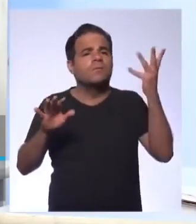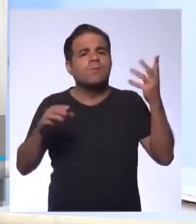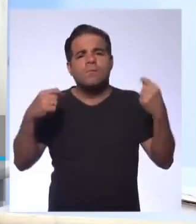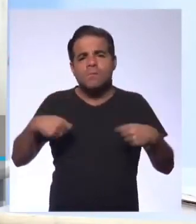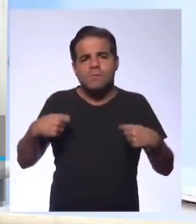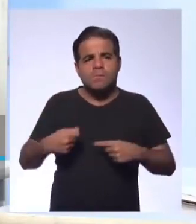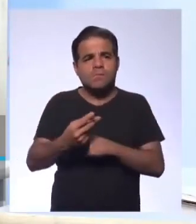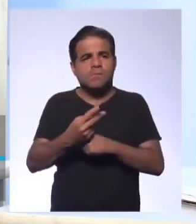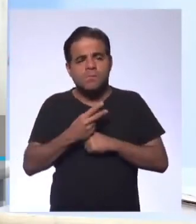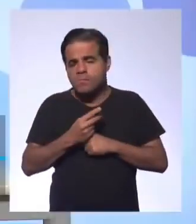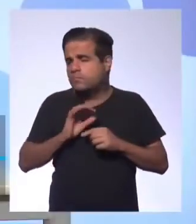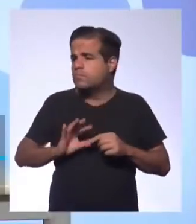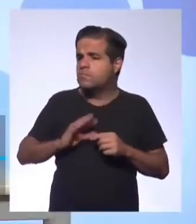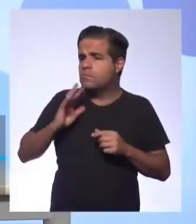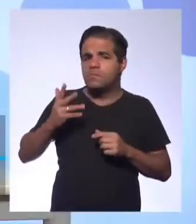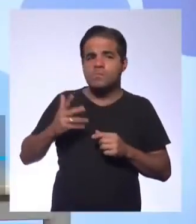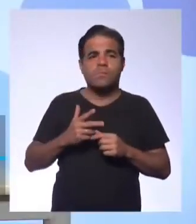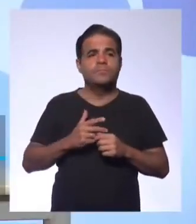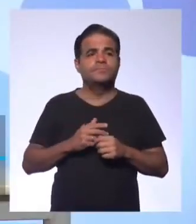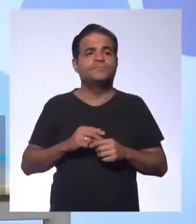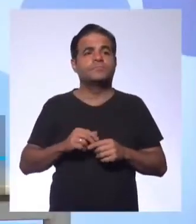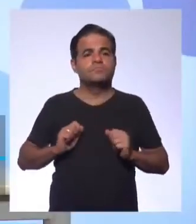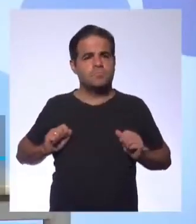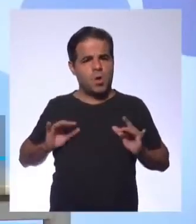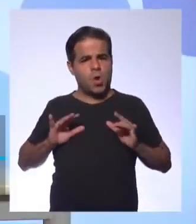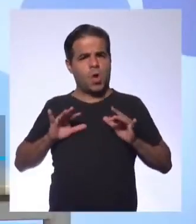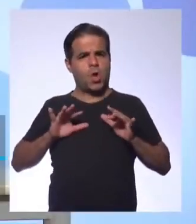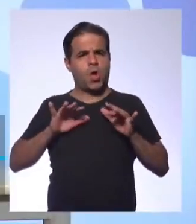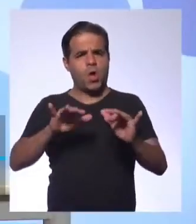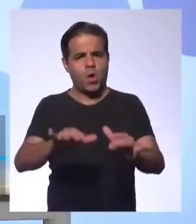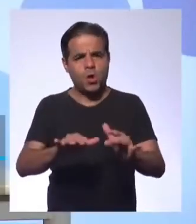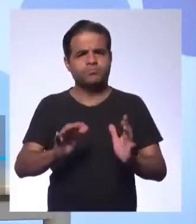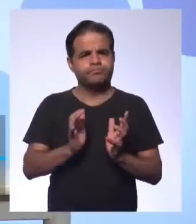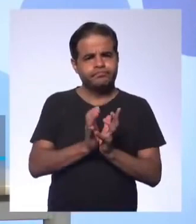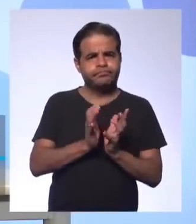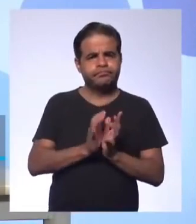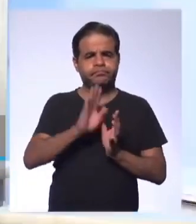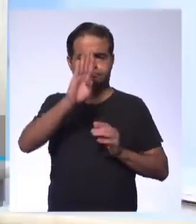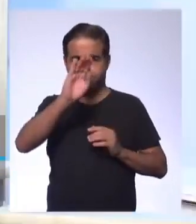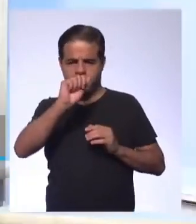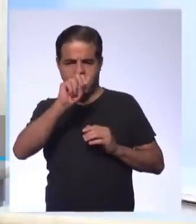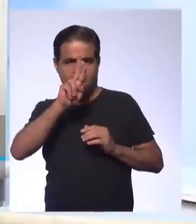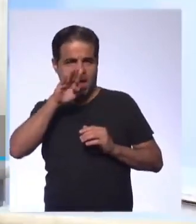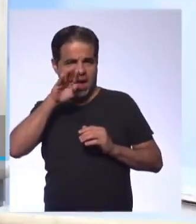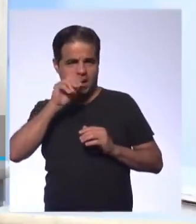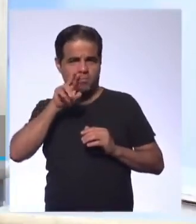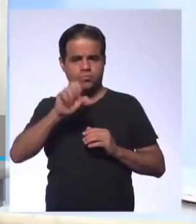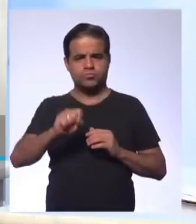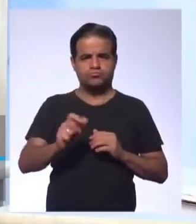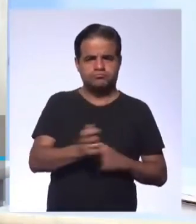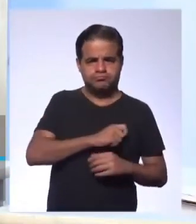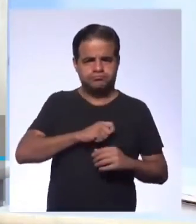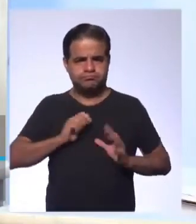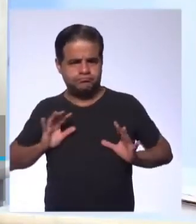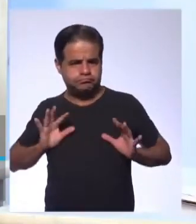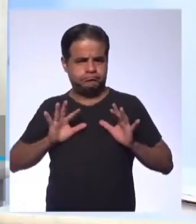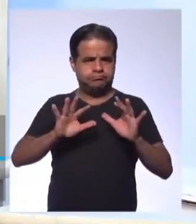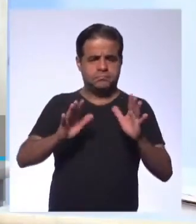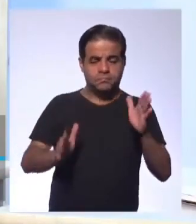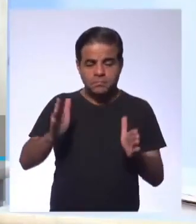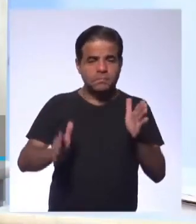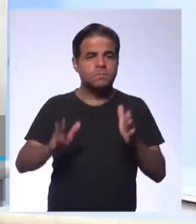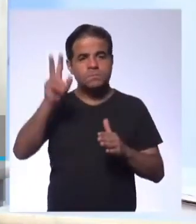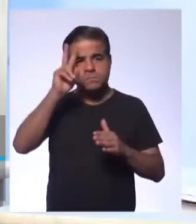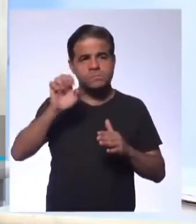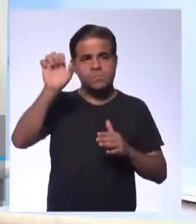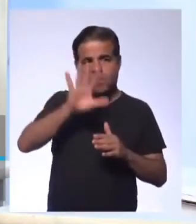ser protegidos? Das invasões bárbaras, né? Exatamente. Então, nós temos bárbaros invadindo. É um período da história que a